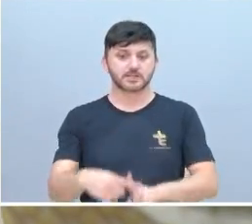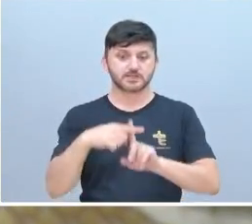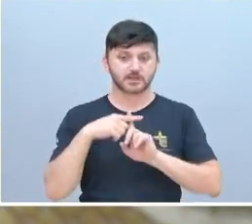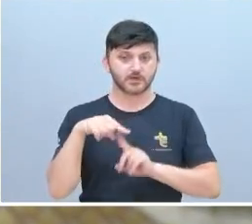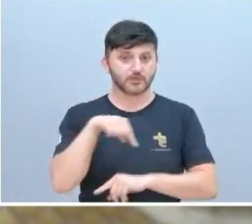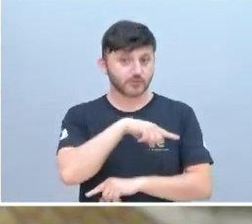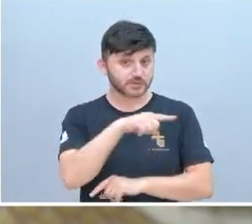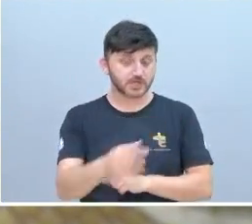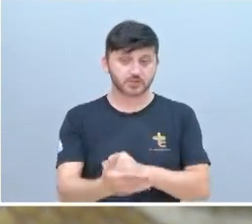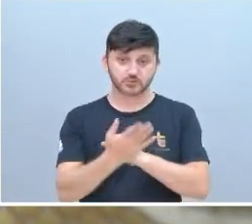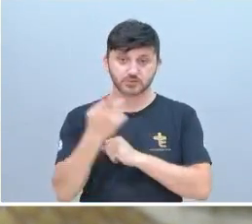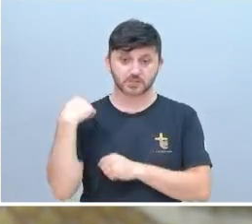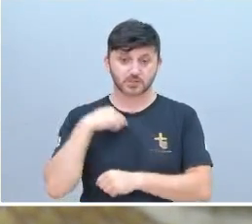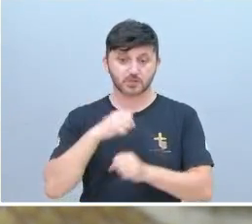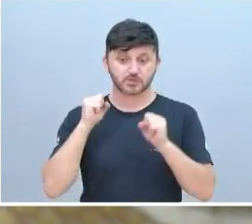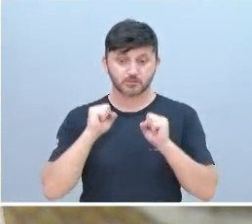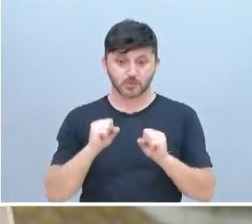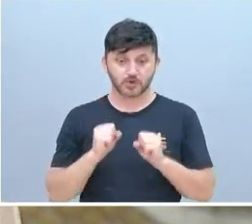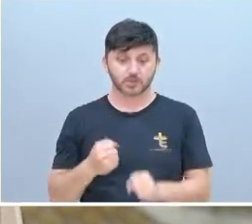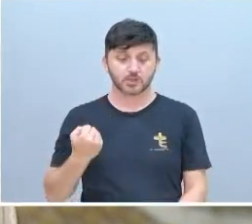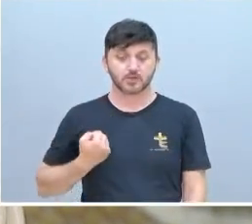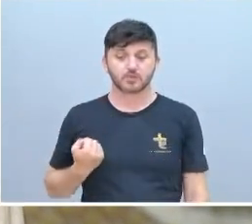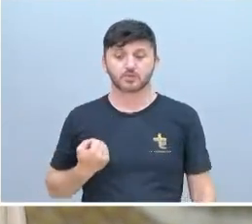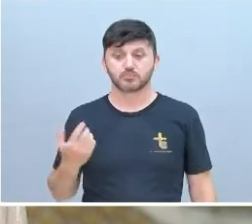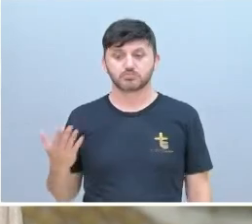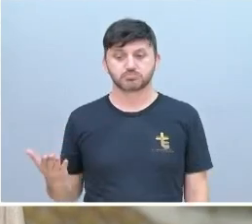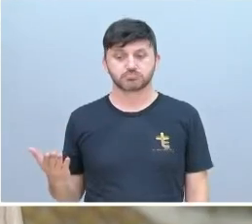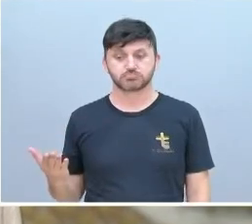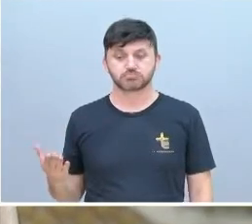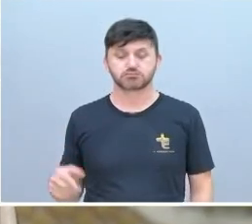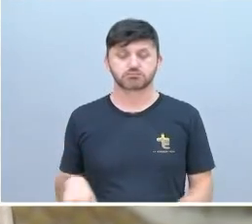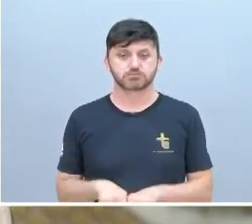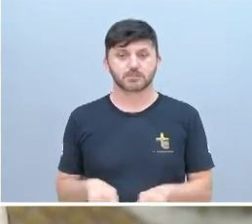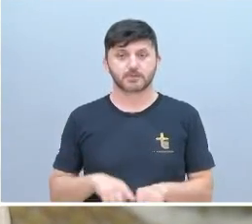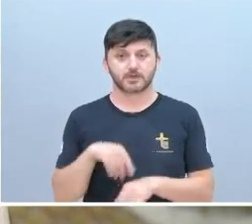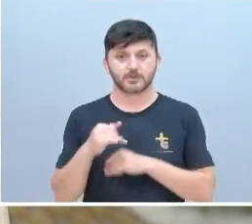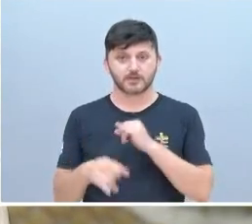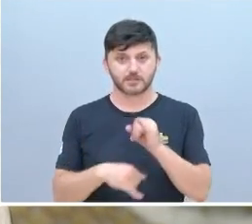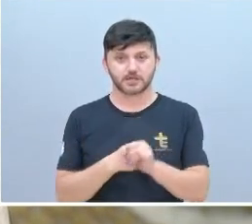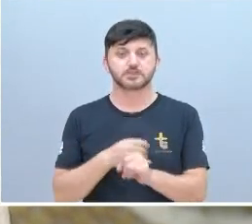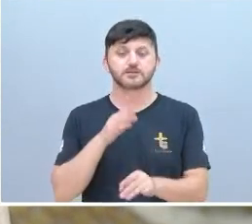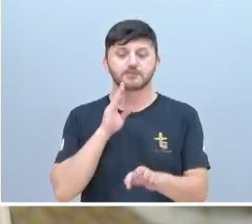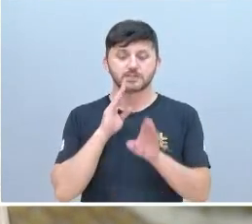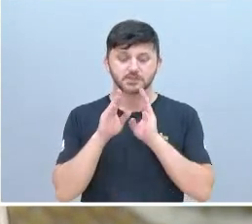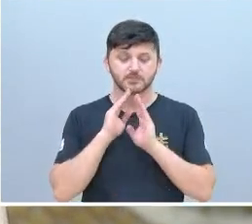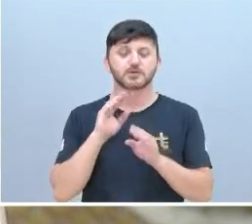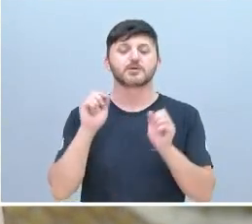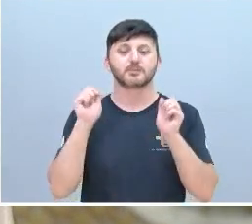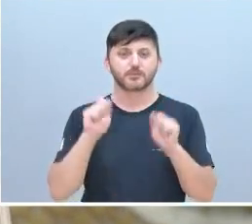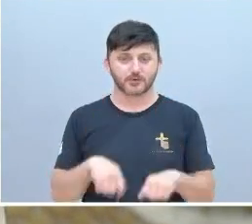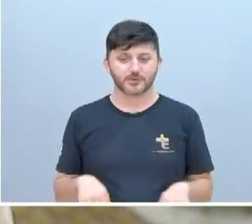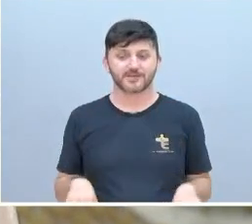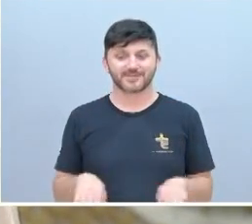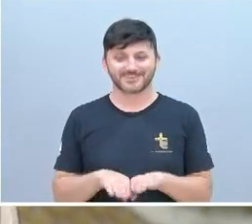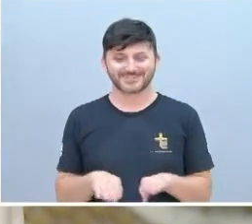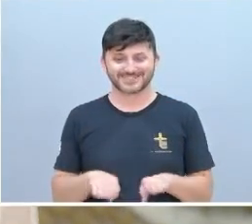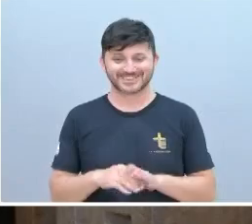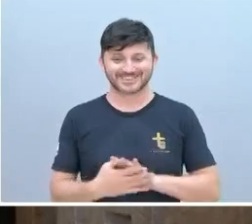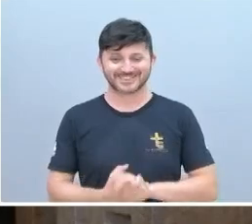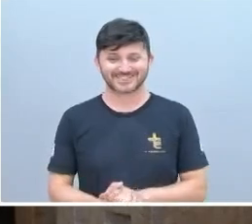se tornar um colaborador, 0 operadora 41 3221 6060, dígito